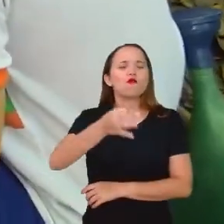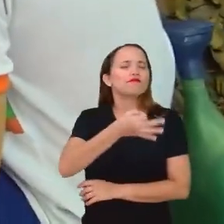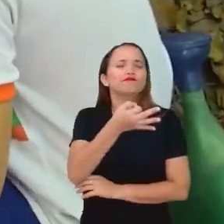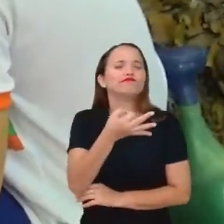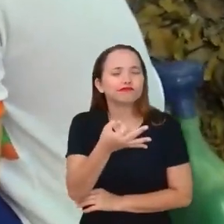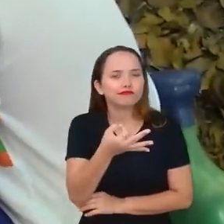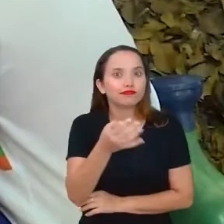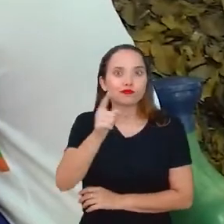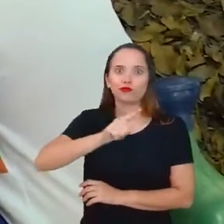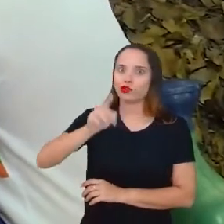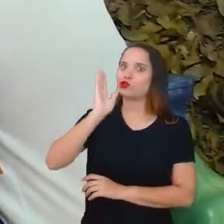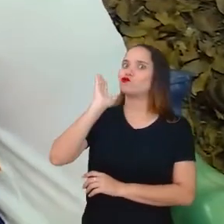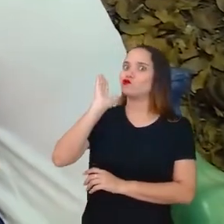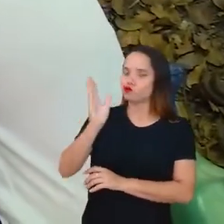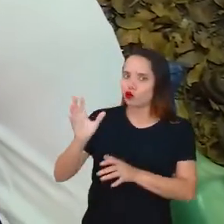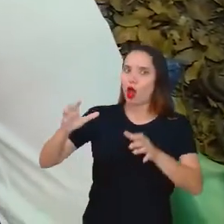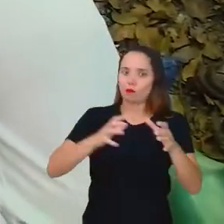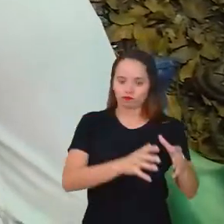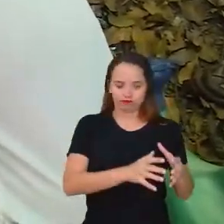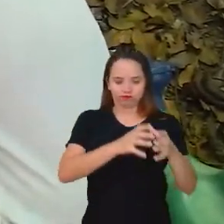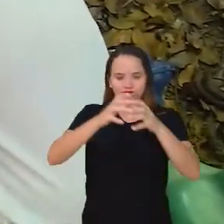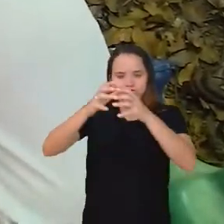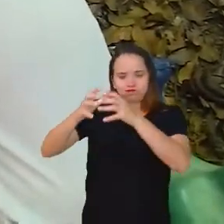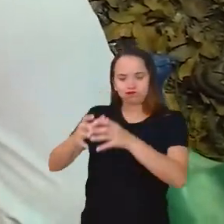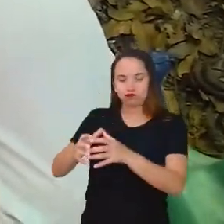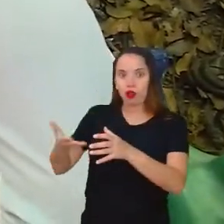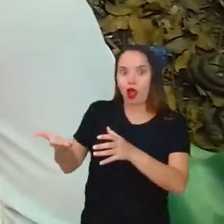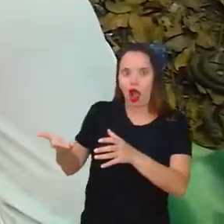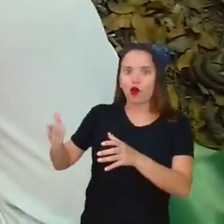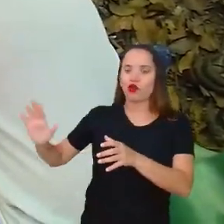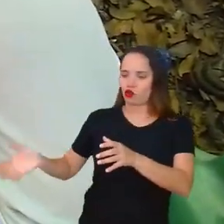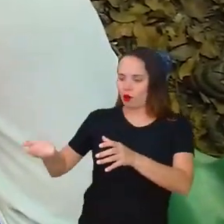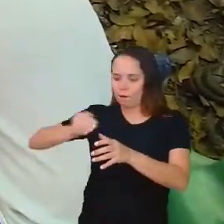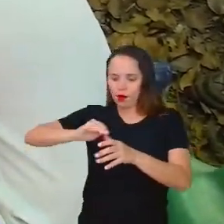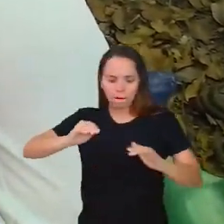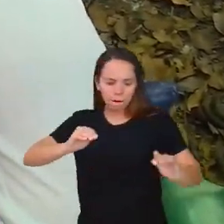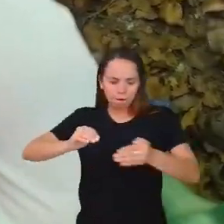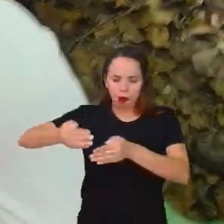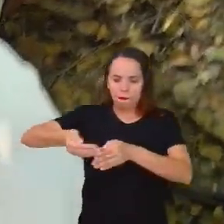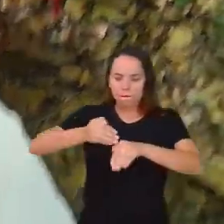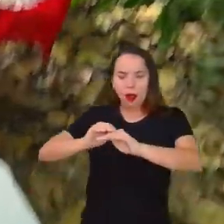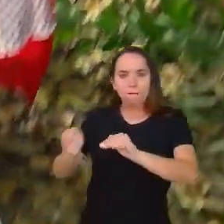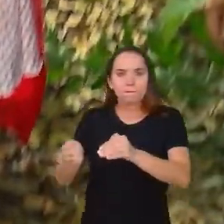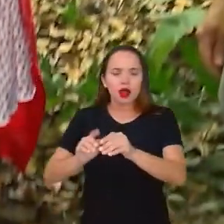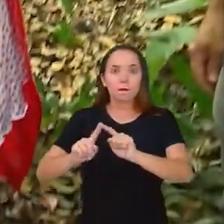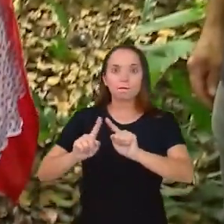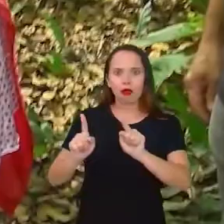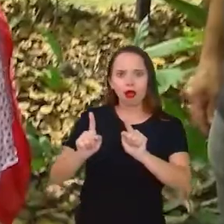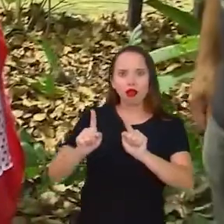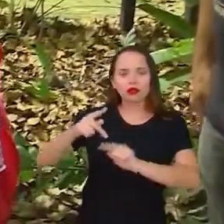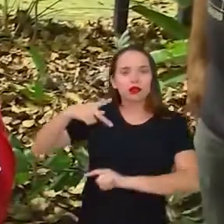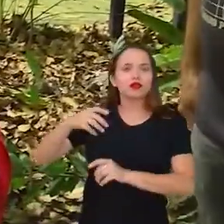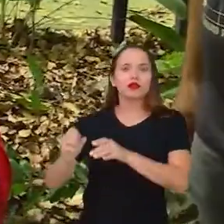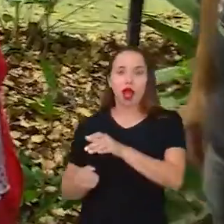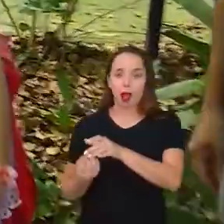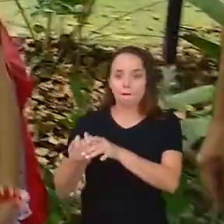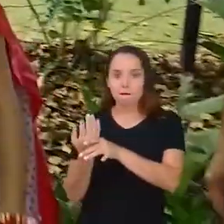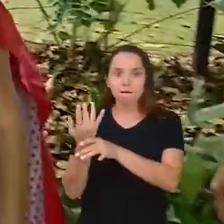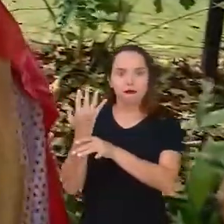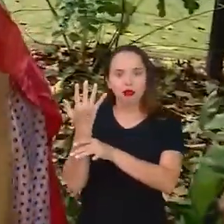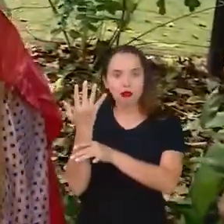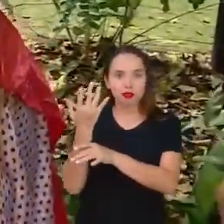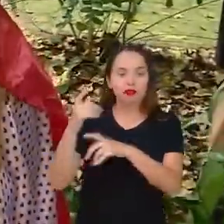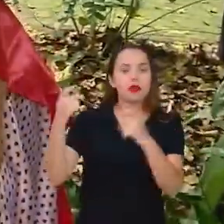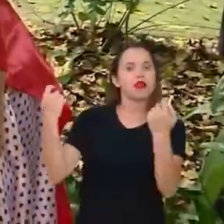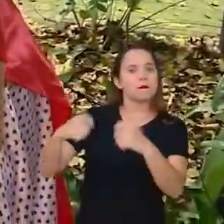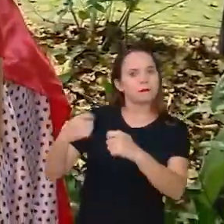vocês já colocaram a muda estão colocando substrato mas a planta além do substrato que